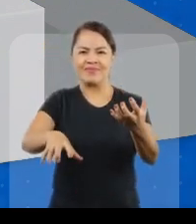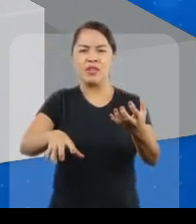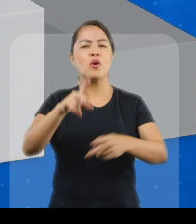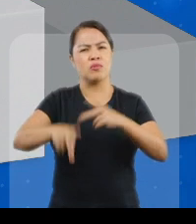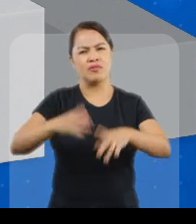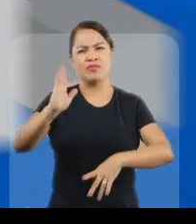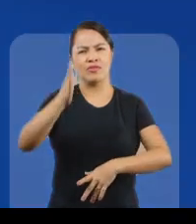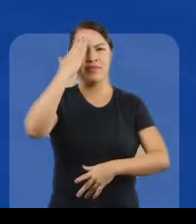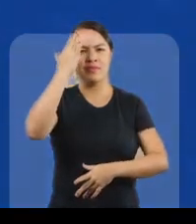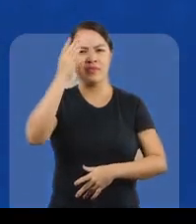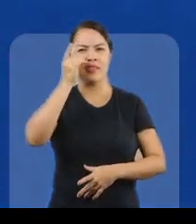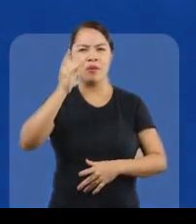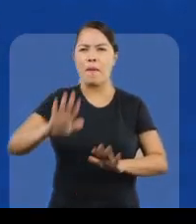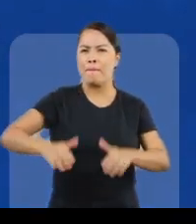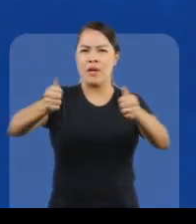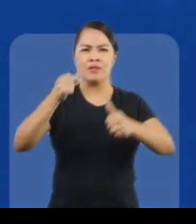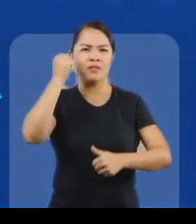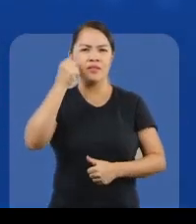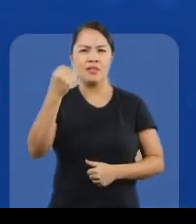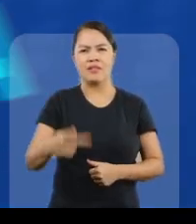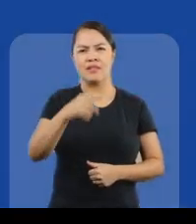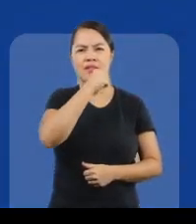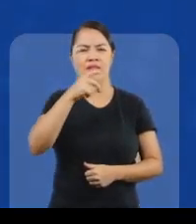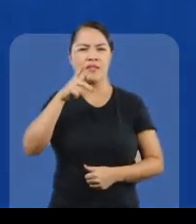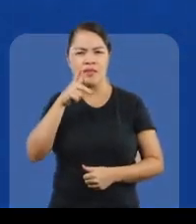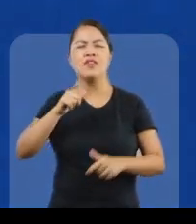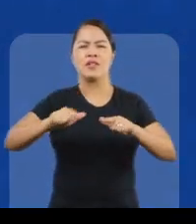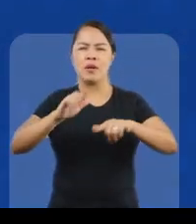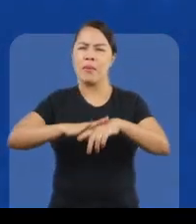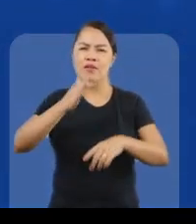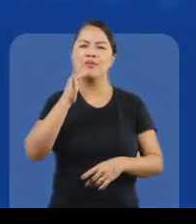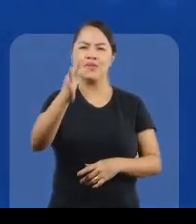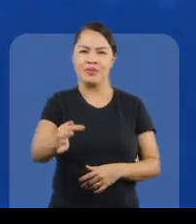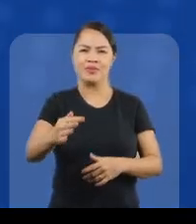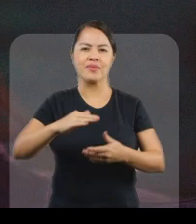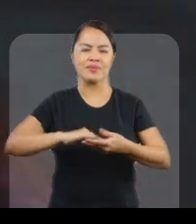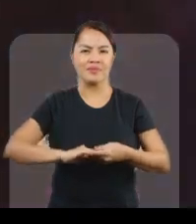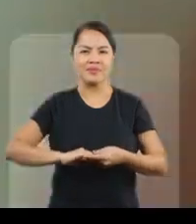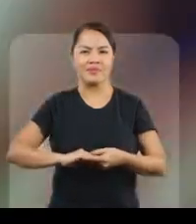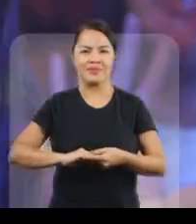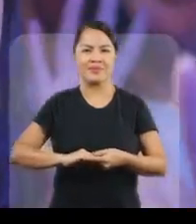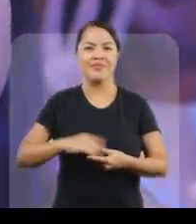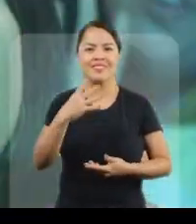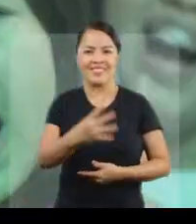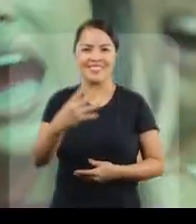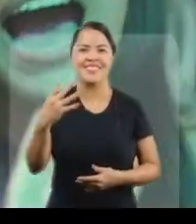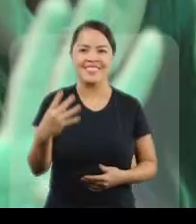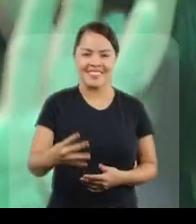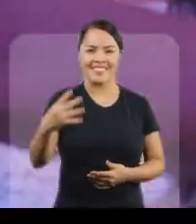Senado. O povo sabe que Davi é o melhor senador da história do Amapá e vai fazer muito mais. É na onda